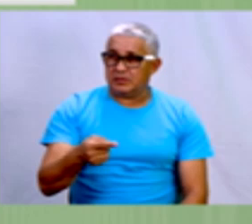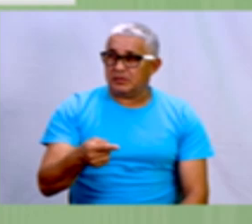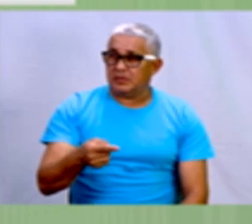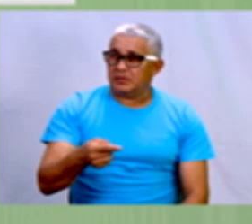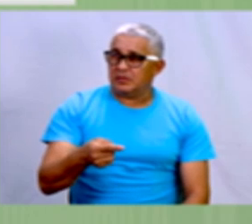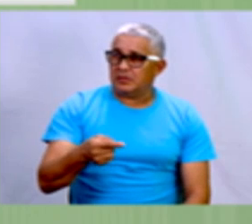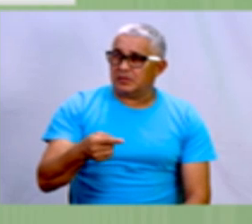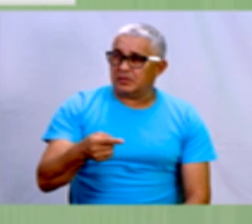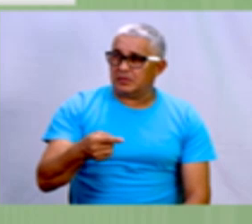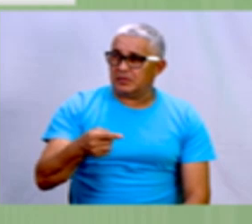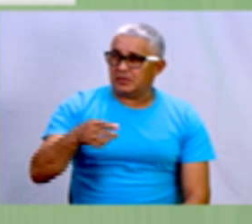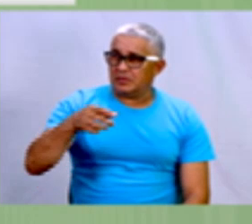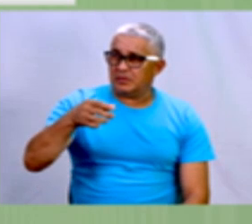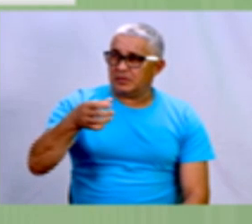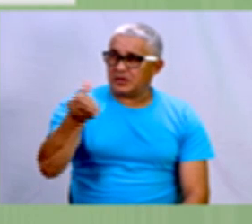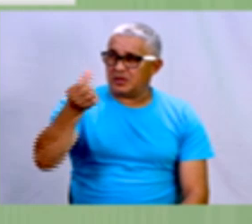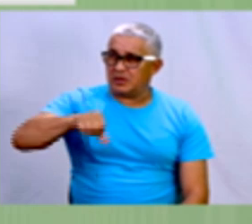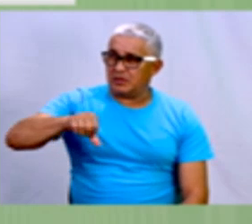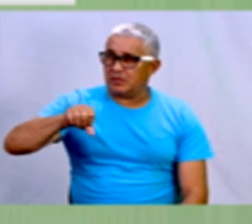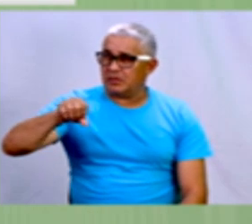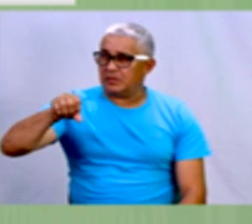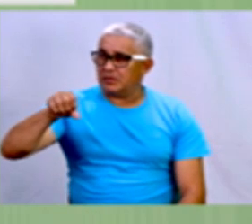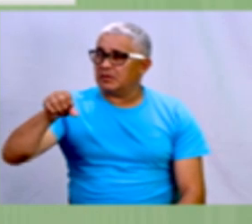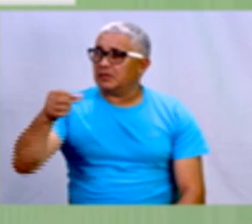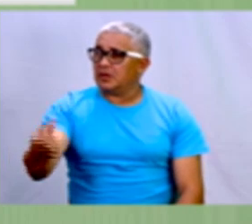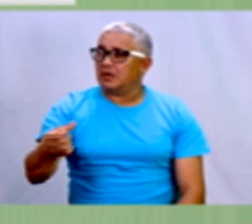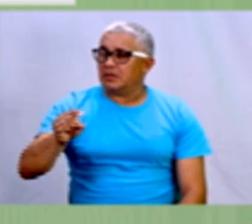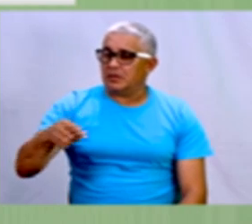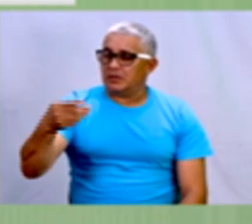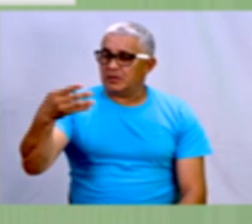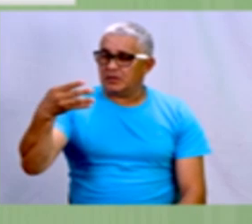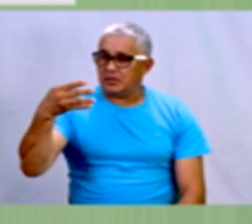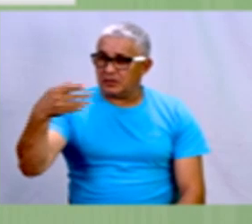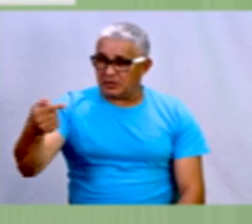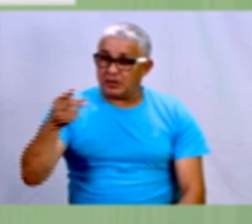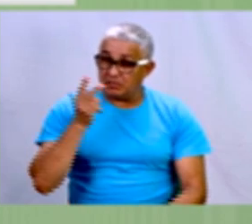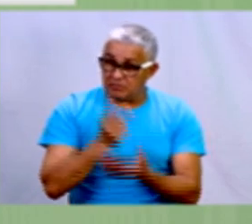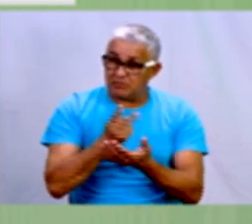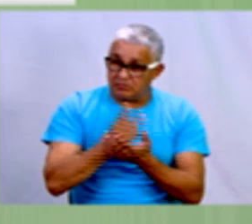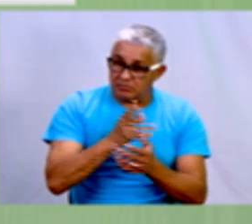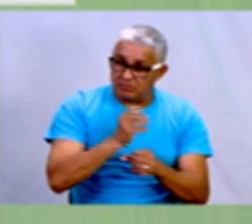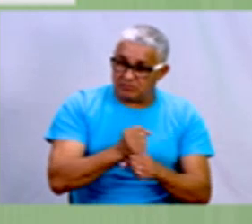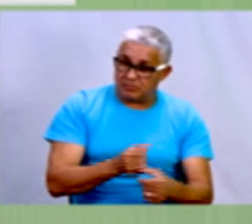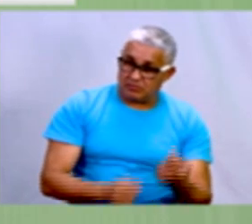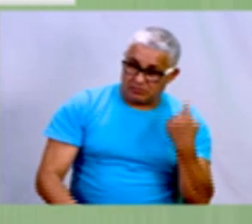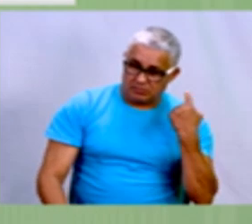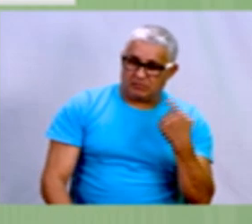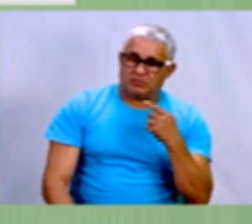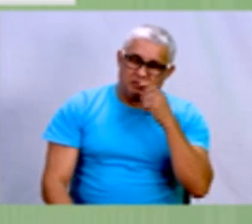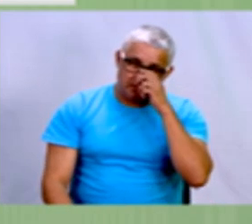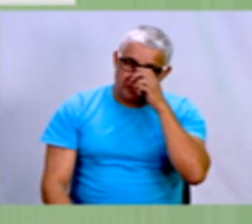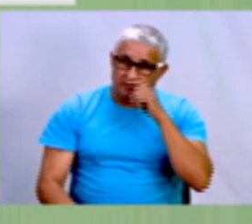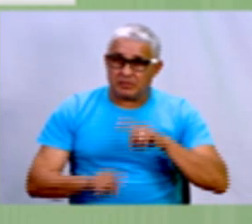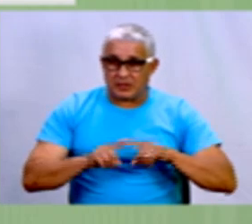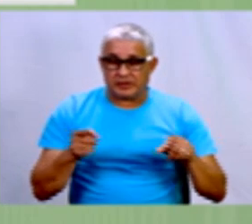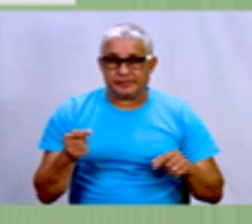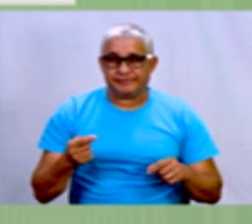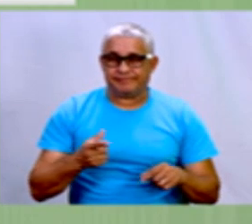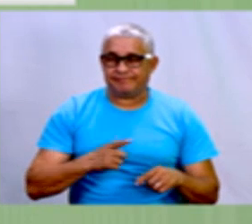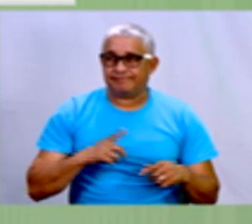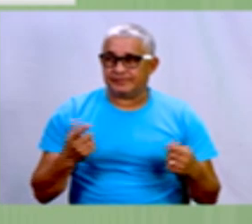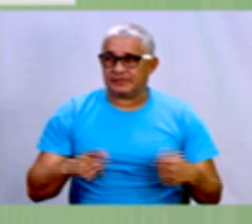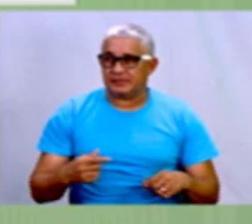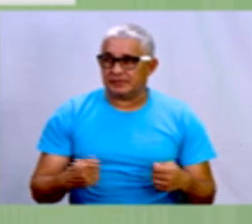13.696,47. A mesma conta que deu, o mesmo resultado que deu a nossa conta com a fórmula que a gente fez anterior. Só que aqui agora a gente tem